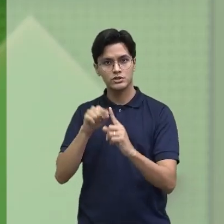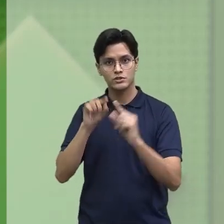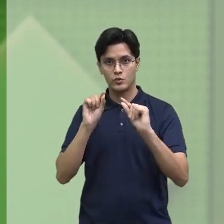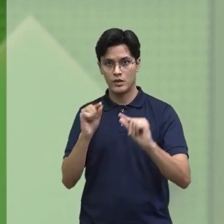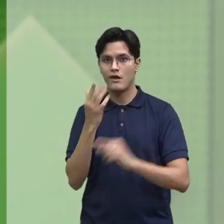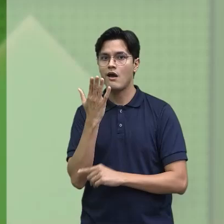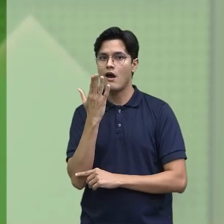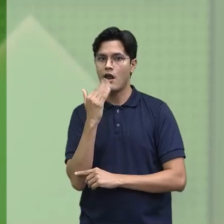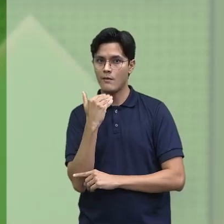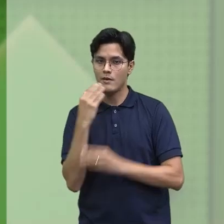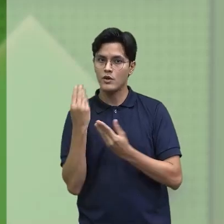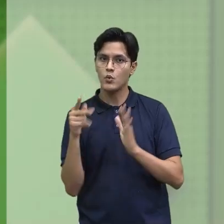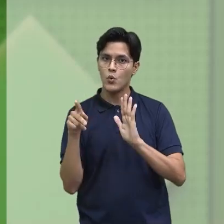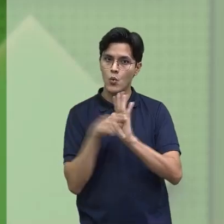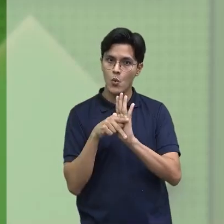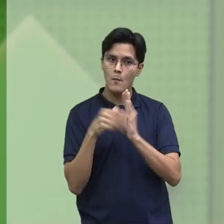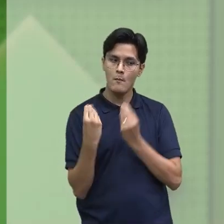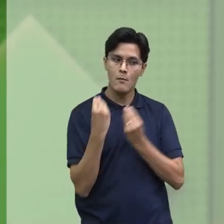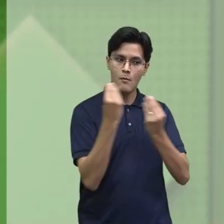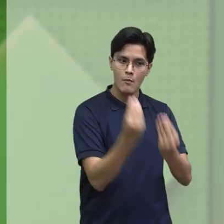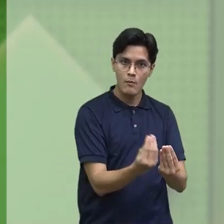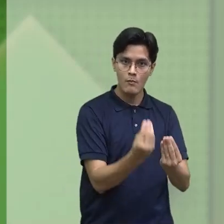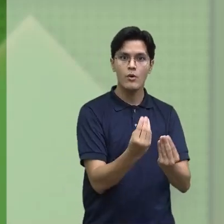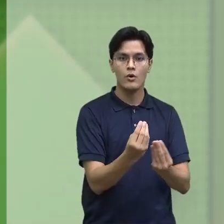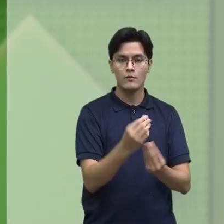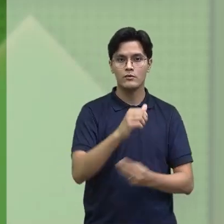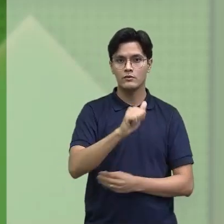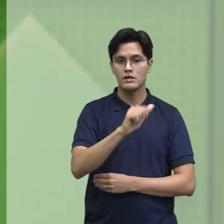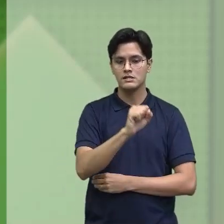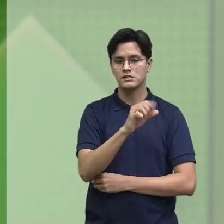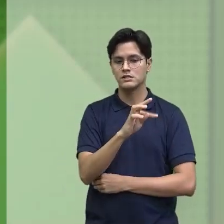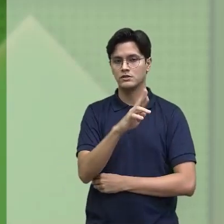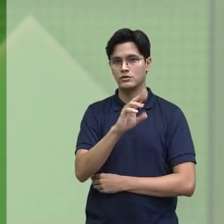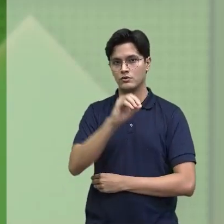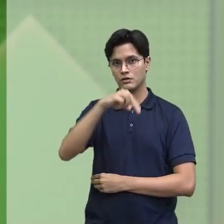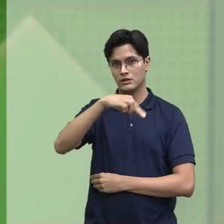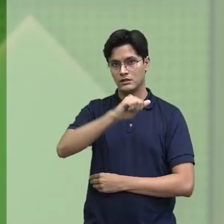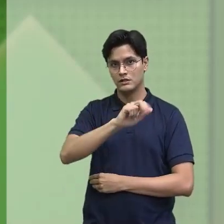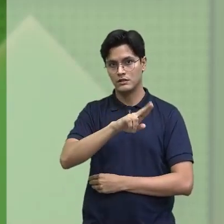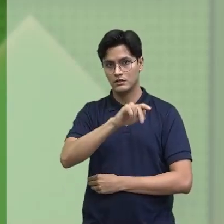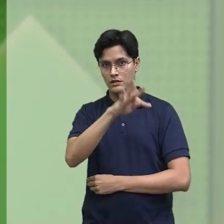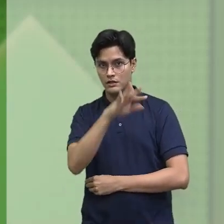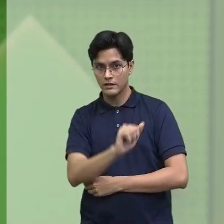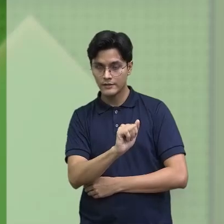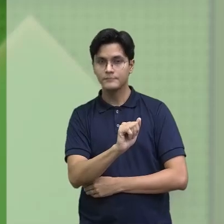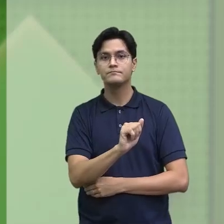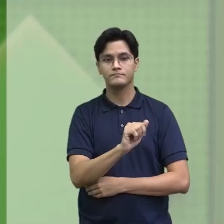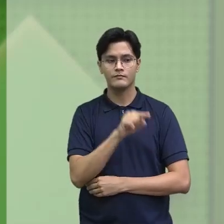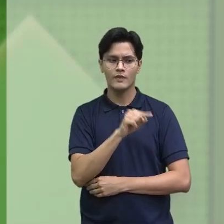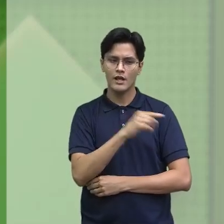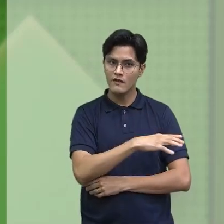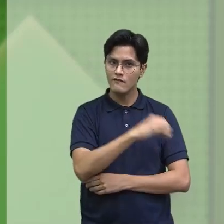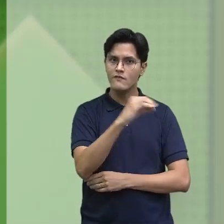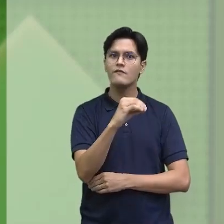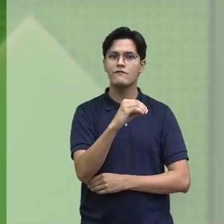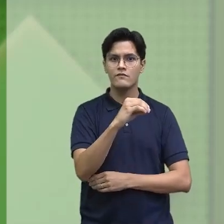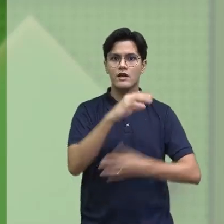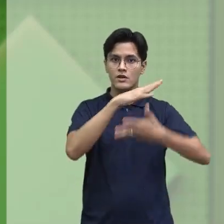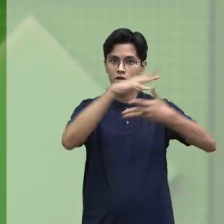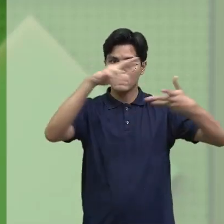aquelas pessoas que saem da órbita aí do nosso planeta, né, vão viajar aí pelo universo, e elas levam então esses